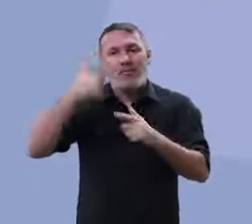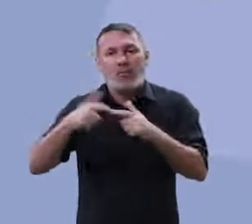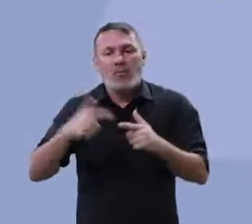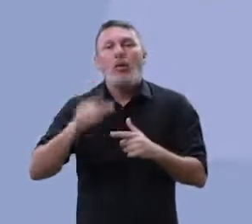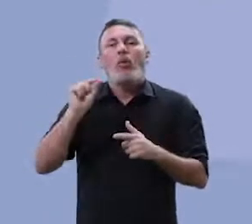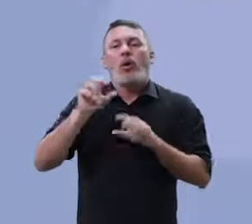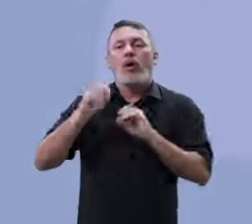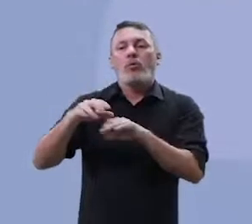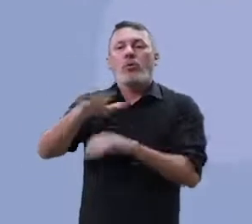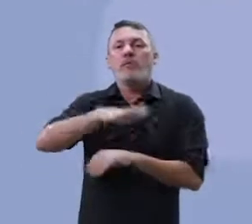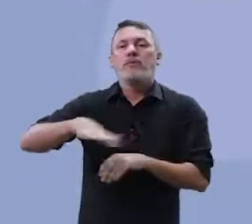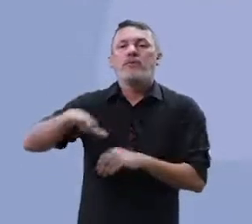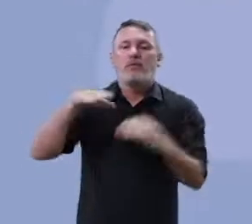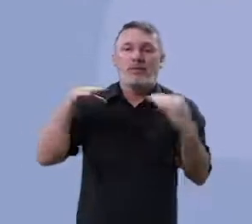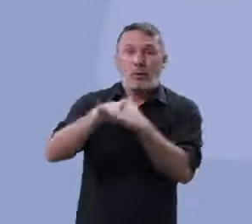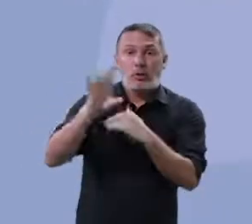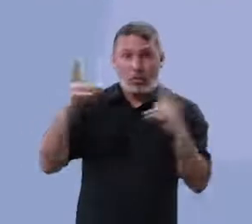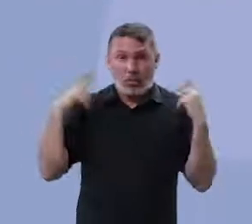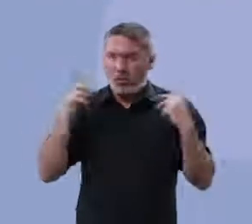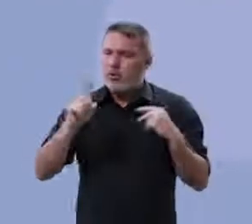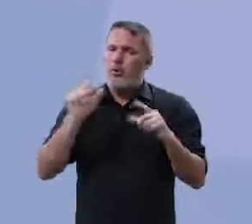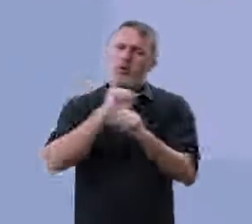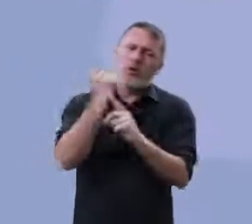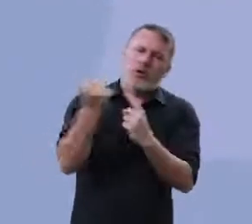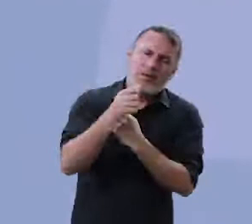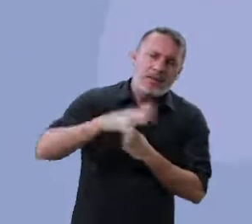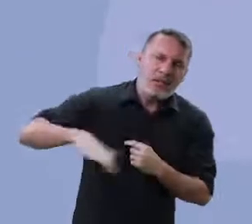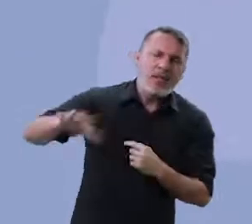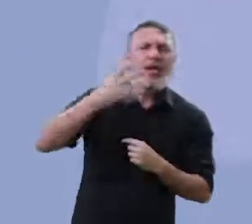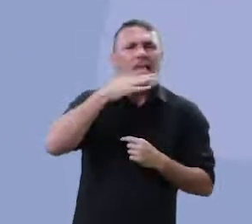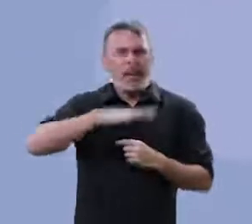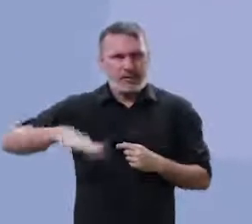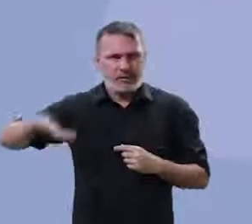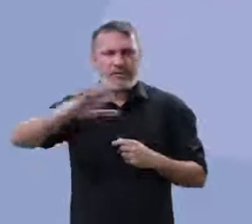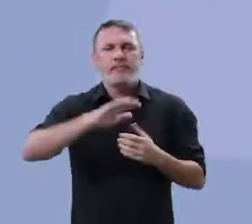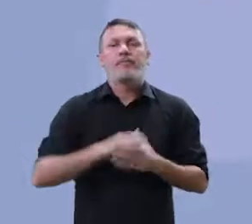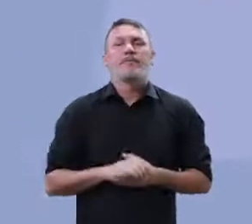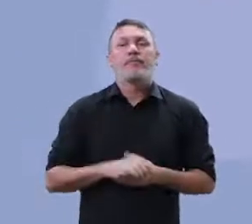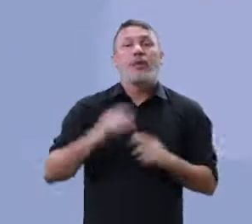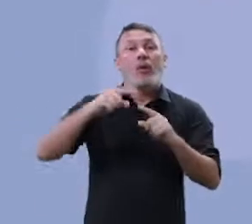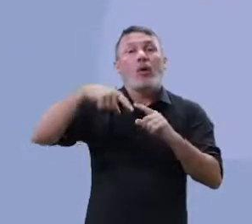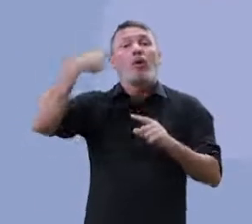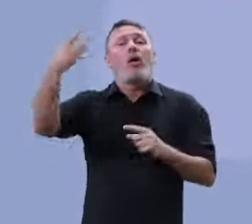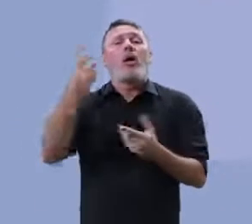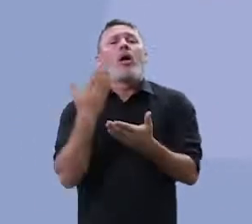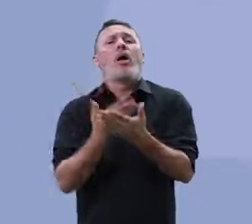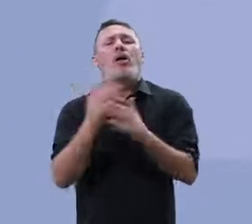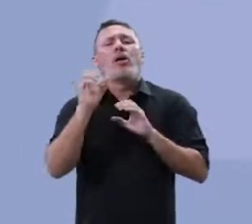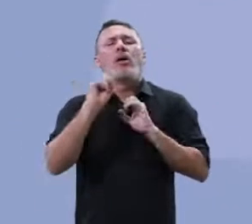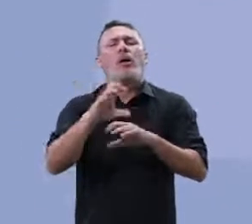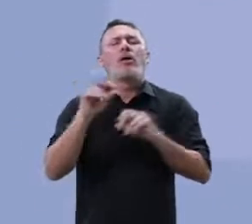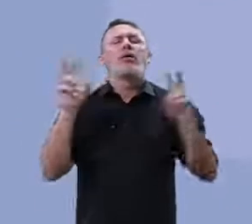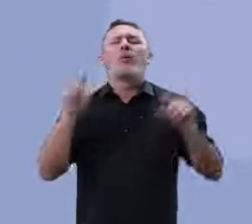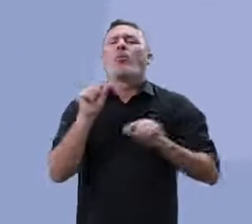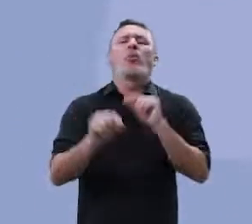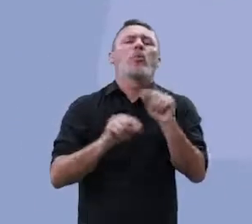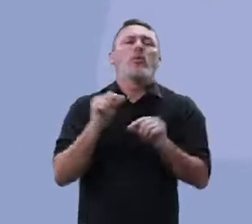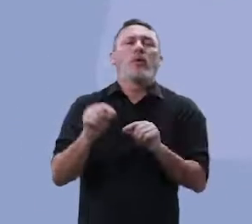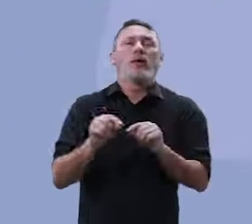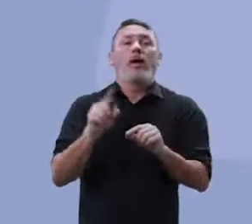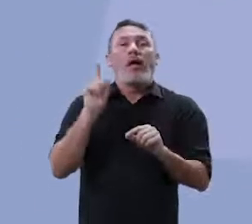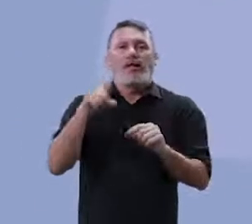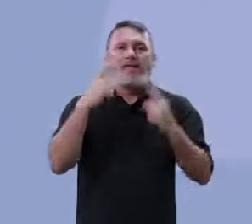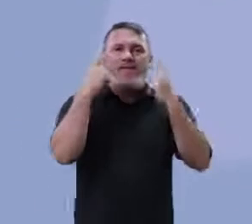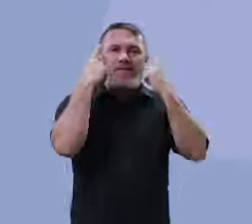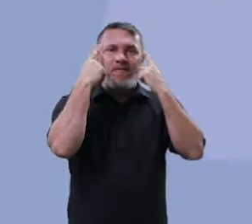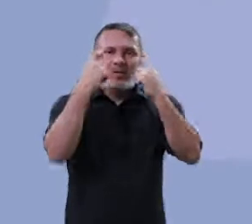não somente para o condutor, mas para toda a sociedade, exclusivamente as crianças. O que nós vamos falar na próxima aula? A próxima aula, meu aluno, nós vamos